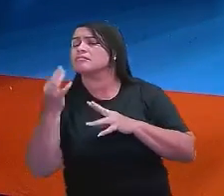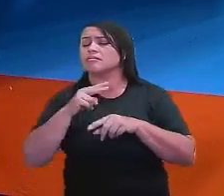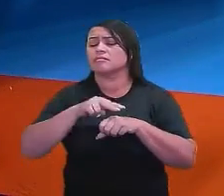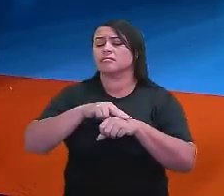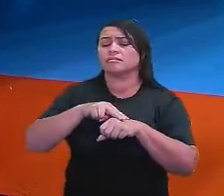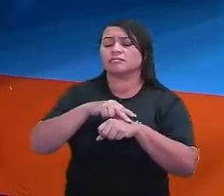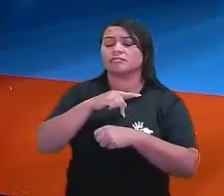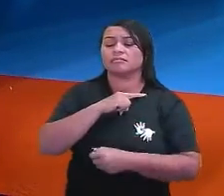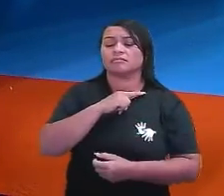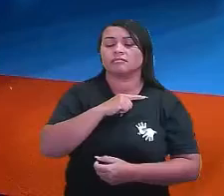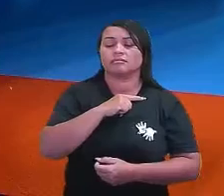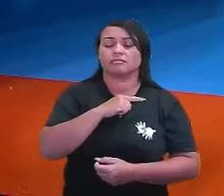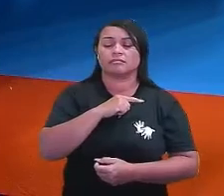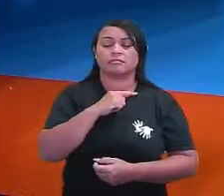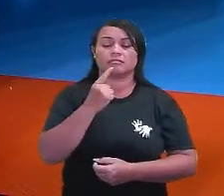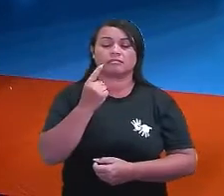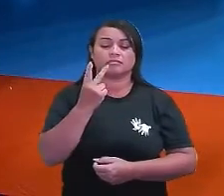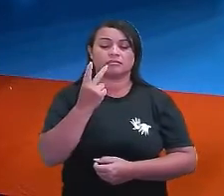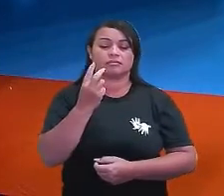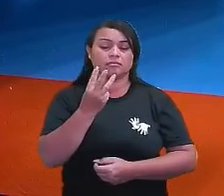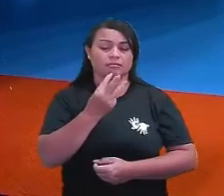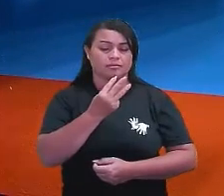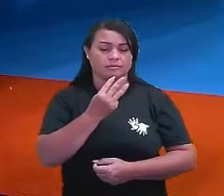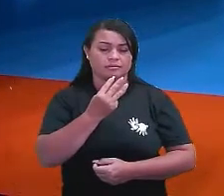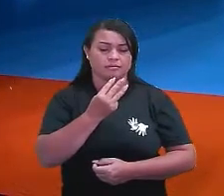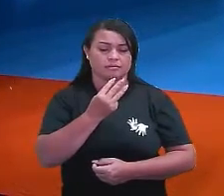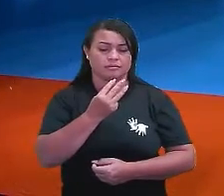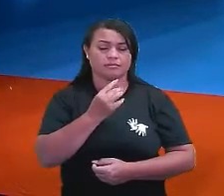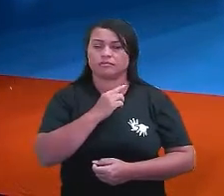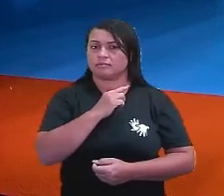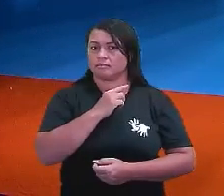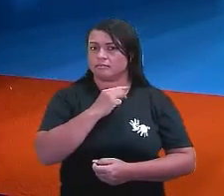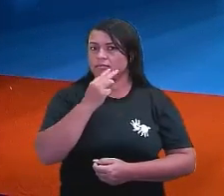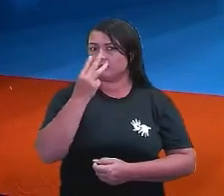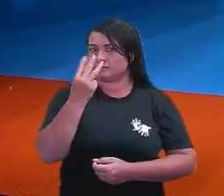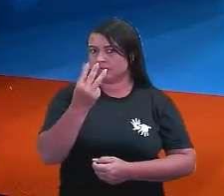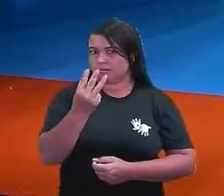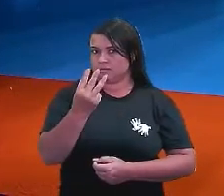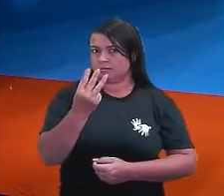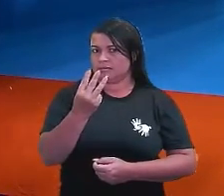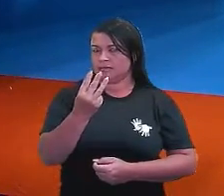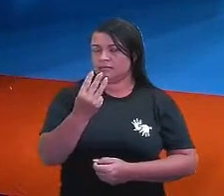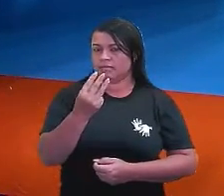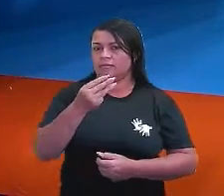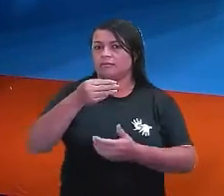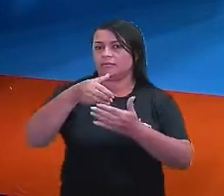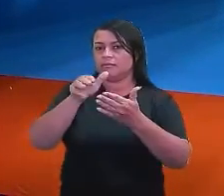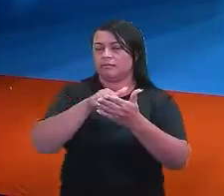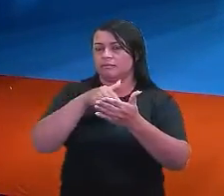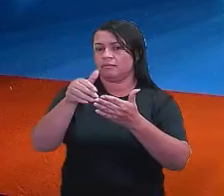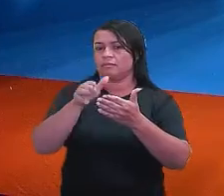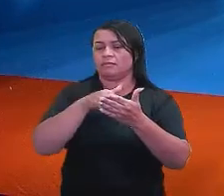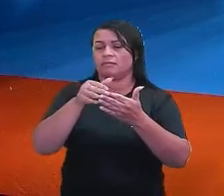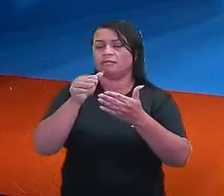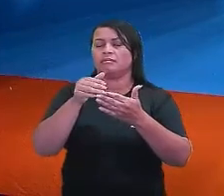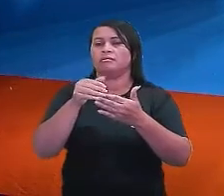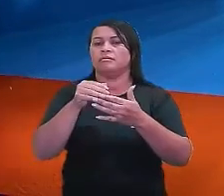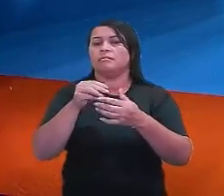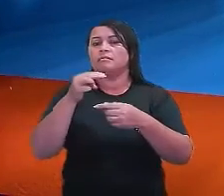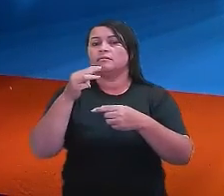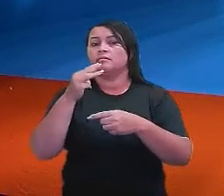aqui de verde? 1, 2, 3. Eu tenho 3 partes de 8